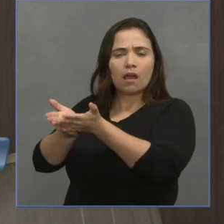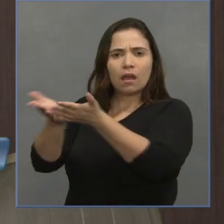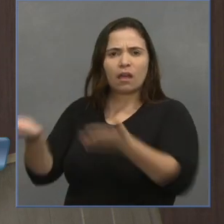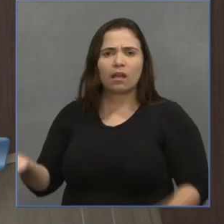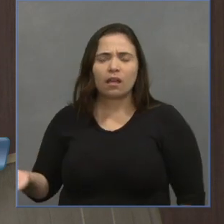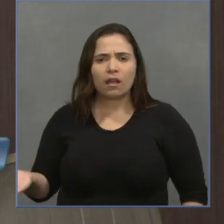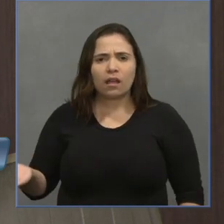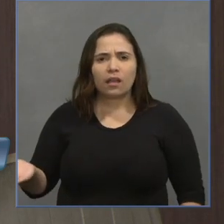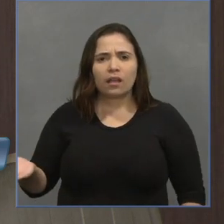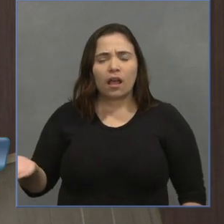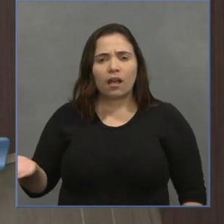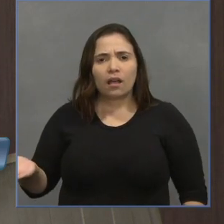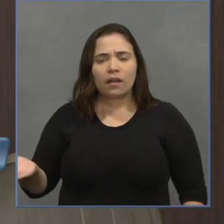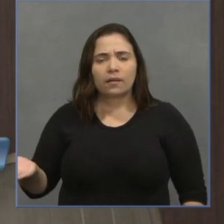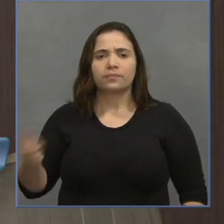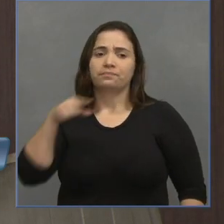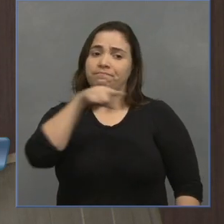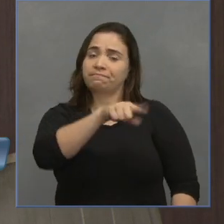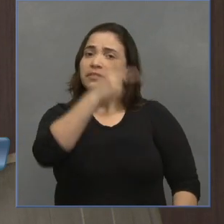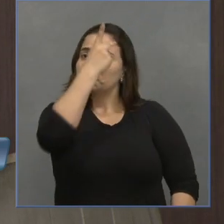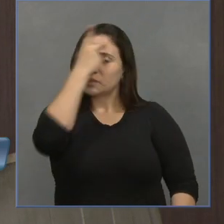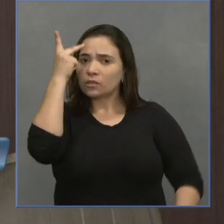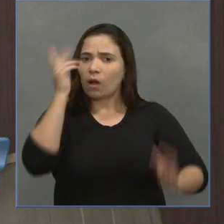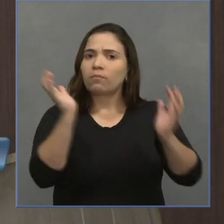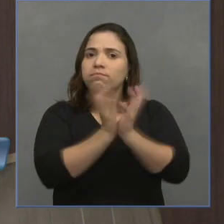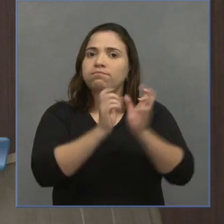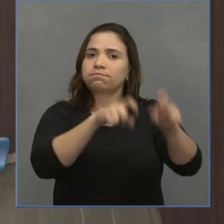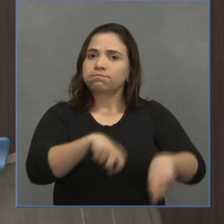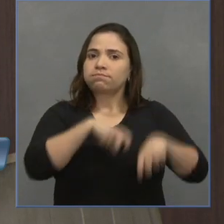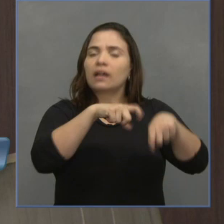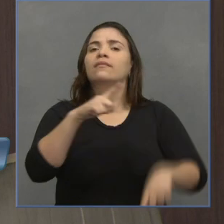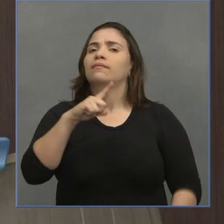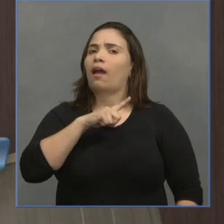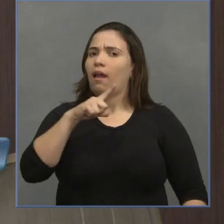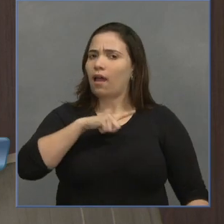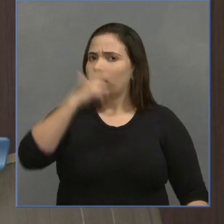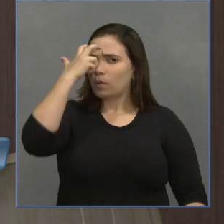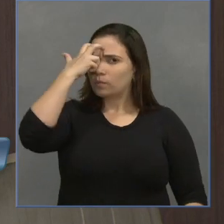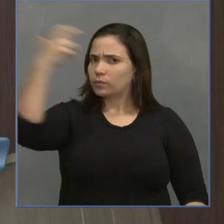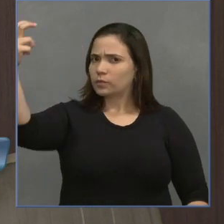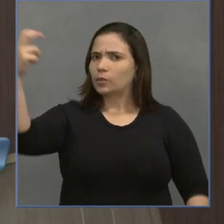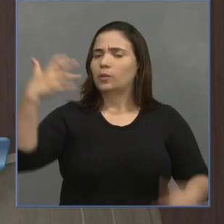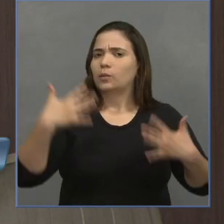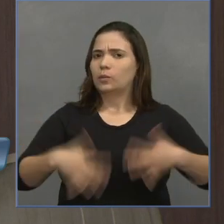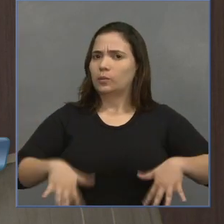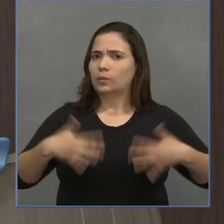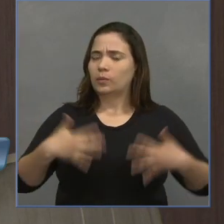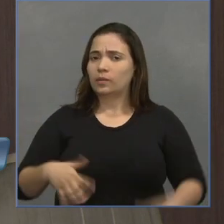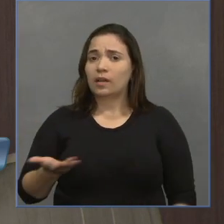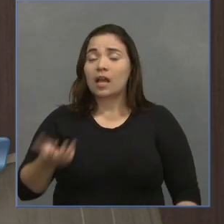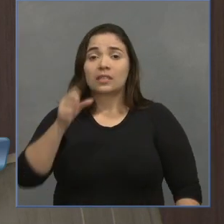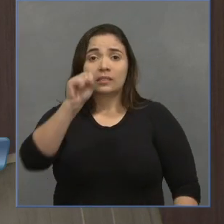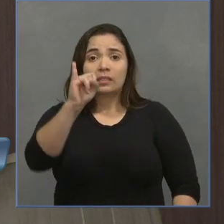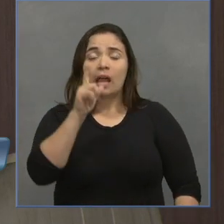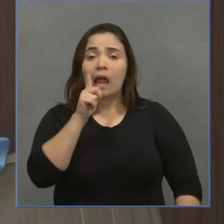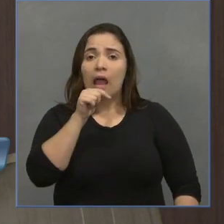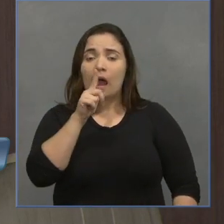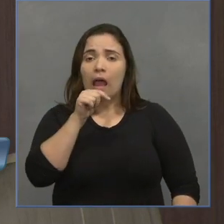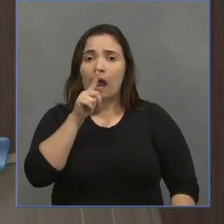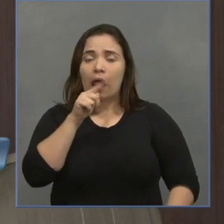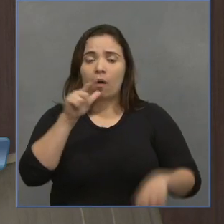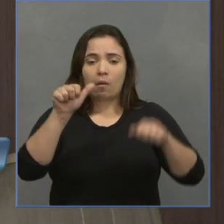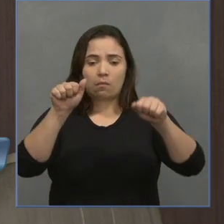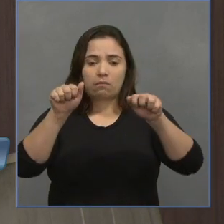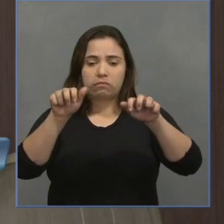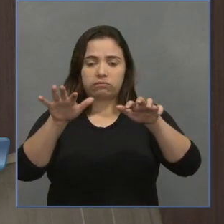sertanejo, ele é sábio. Se tem pouca água e se eu cavo o poço e tiro a água,